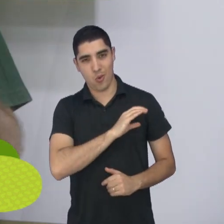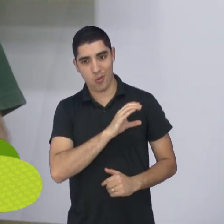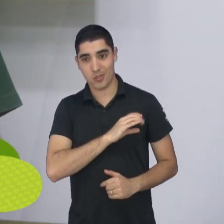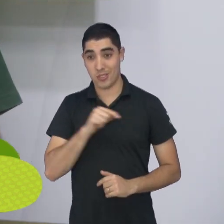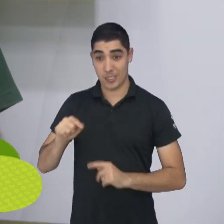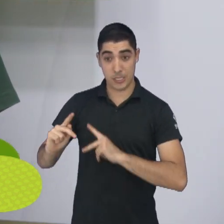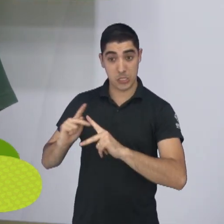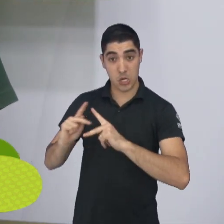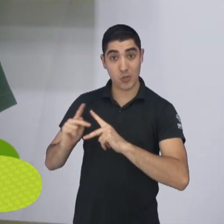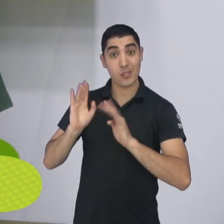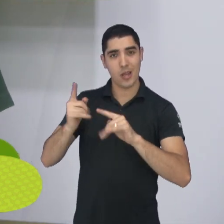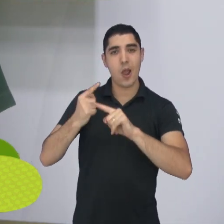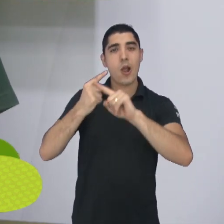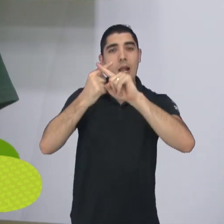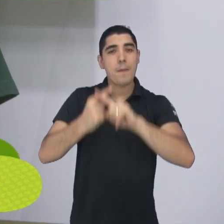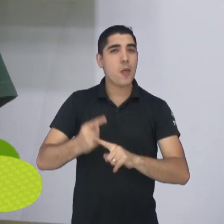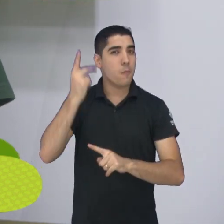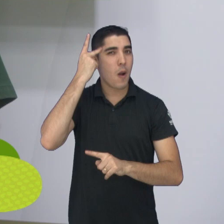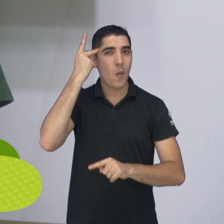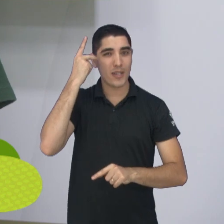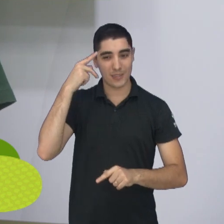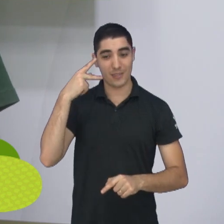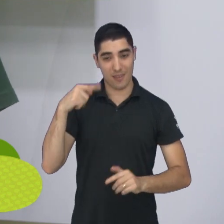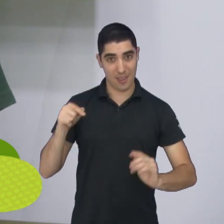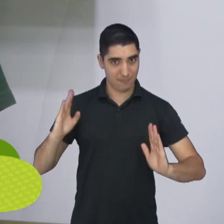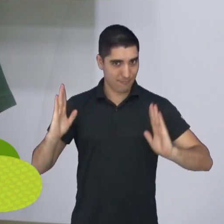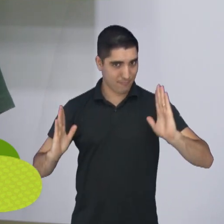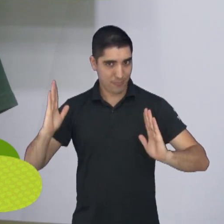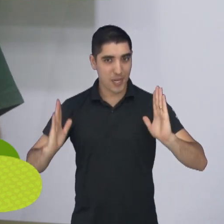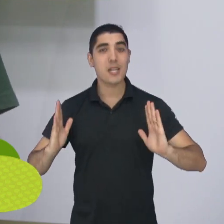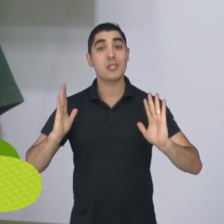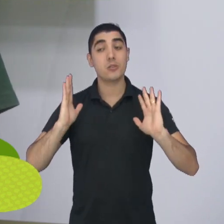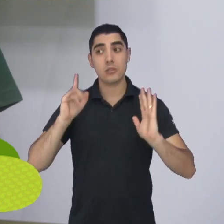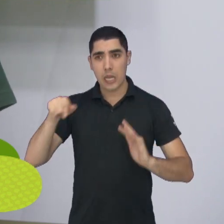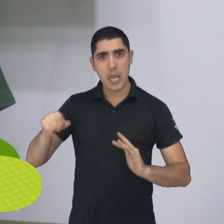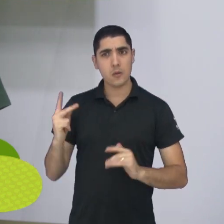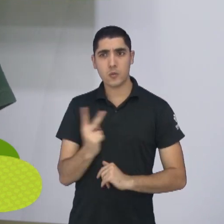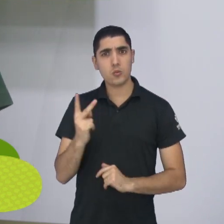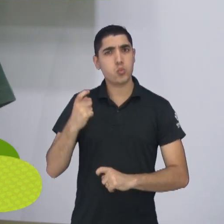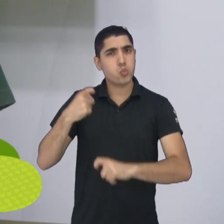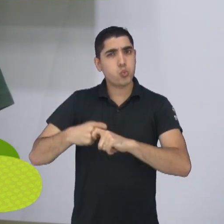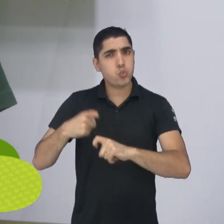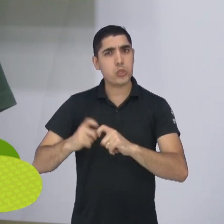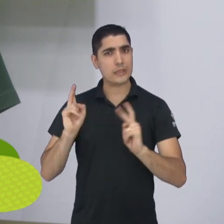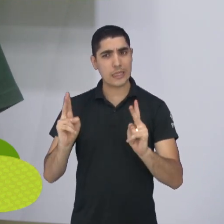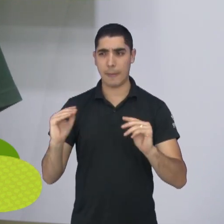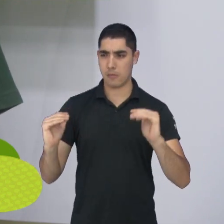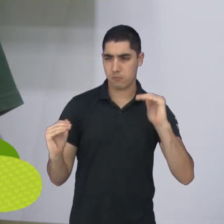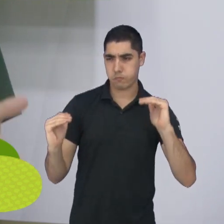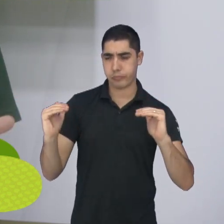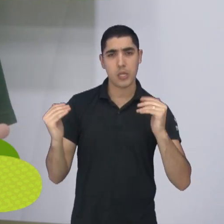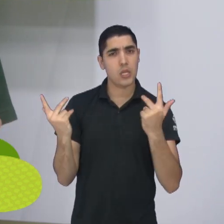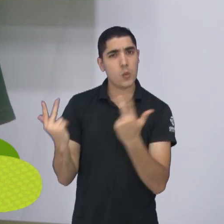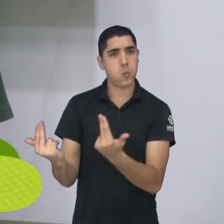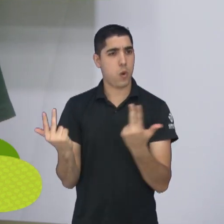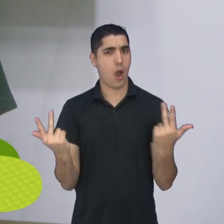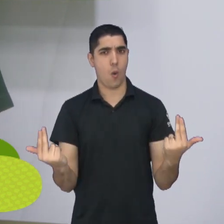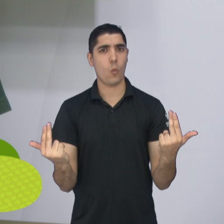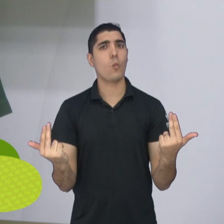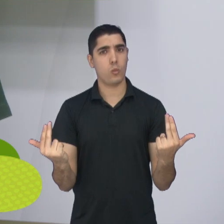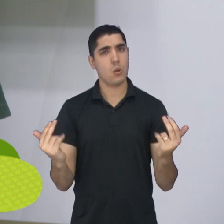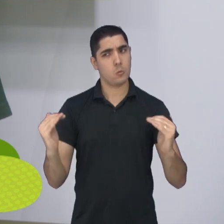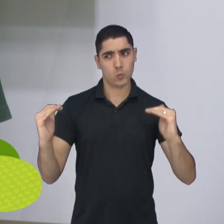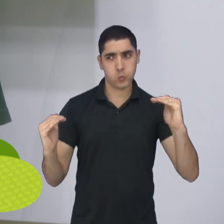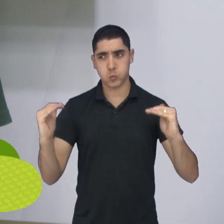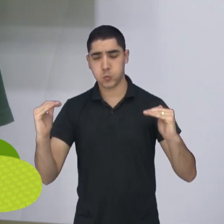Campeonato Paulista dessa temporada estão fazendo jogos muito parelhos, né? Muito iguais aí e bons jogos, né? Tirando